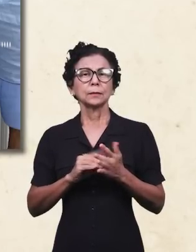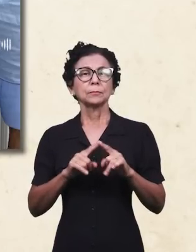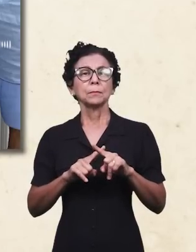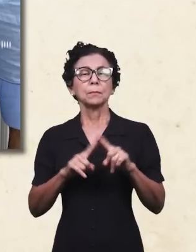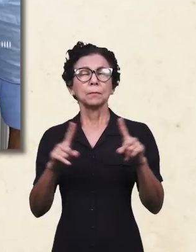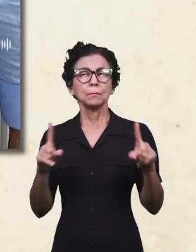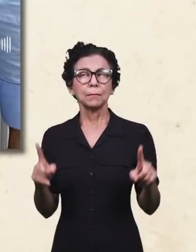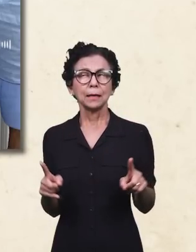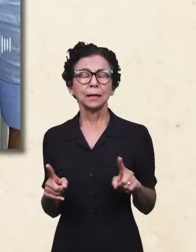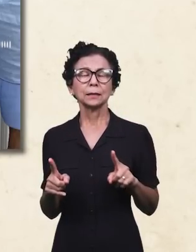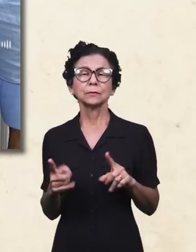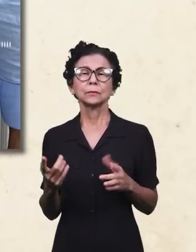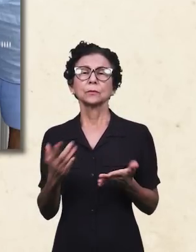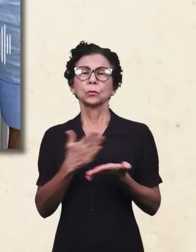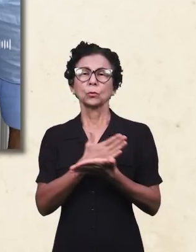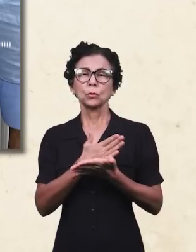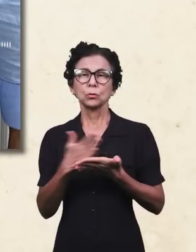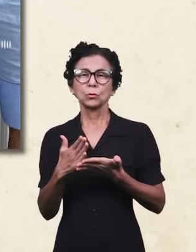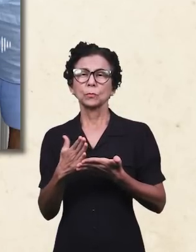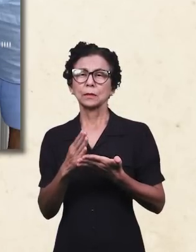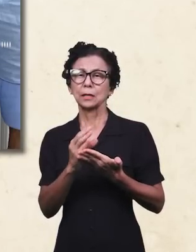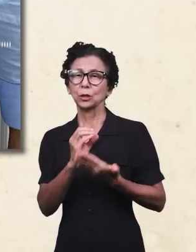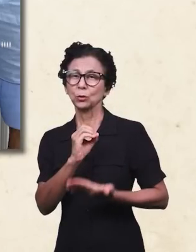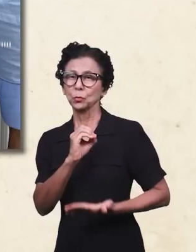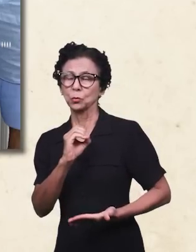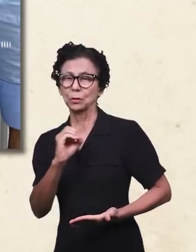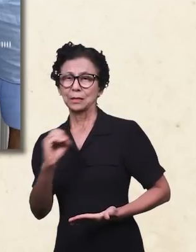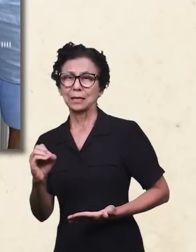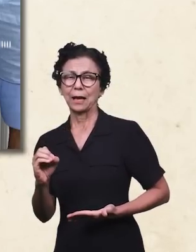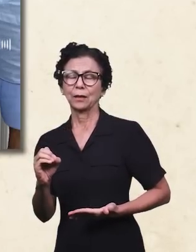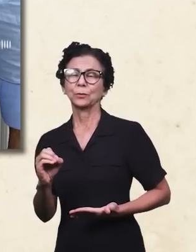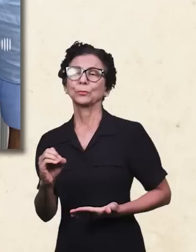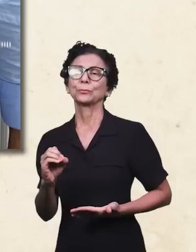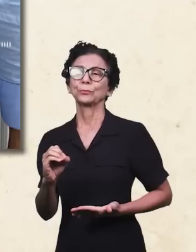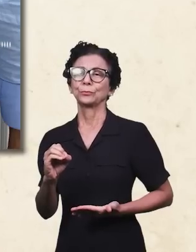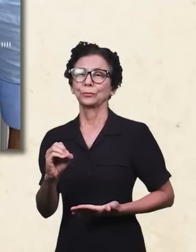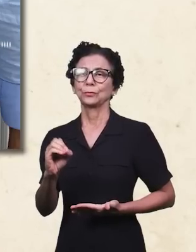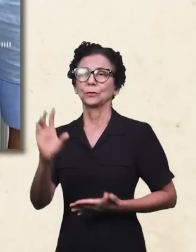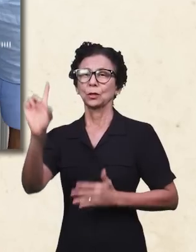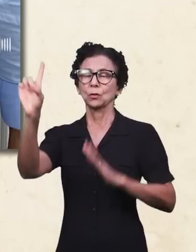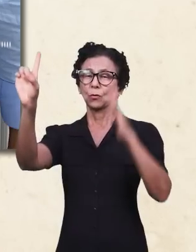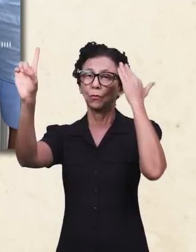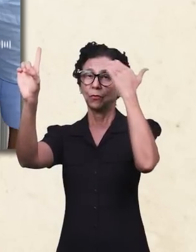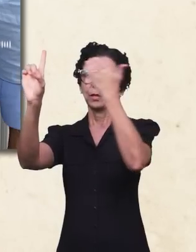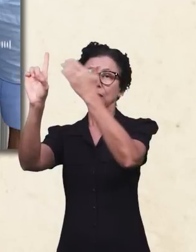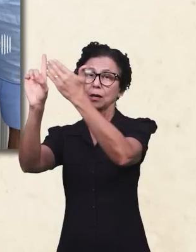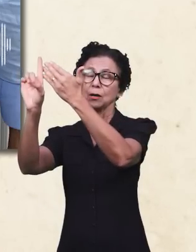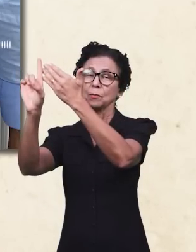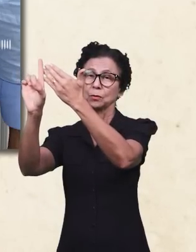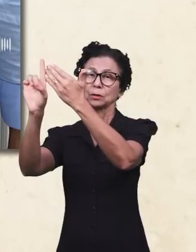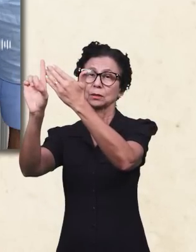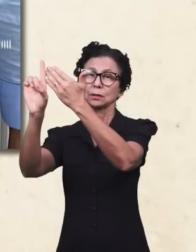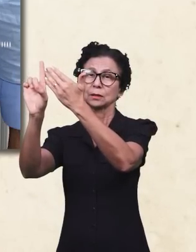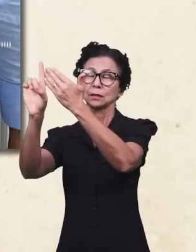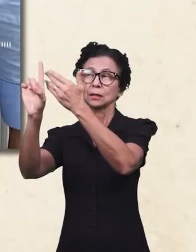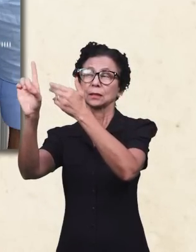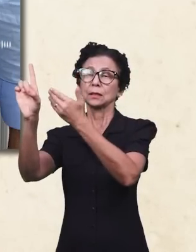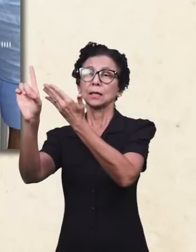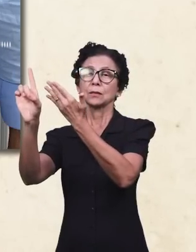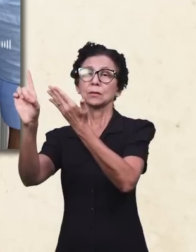nossas vidas. Estamos confiantes nas promessas do Senhor, que nos tem mostrado que mesmo